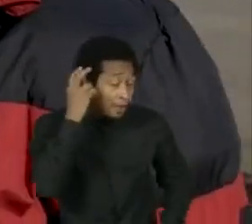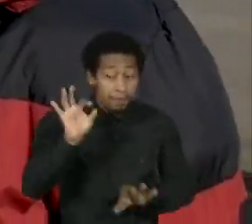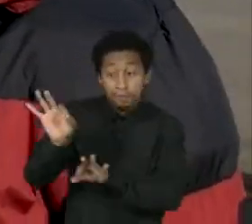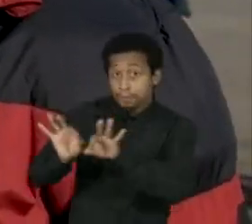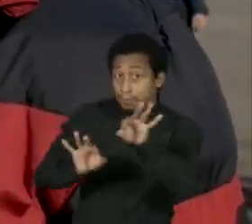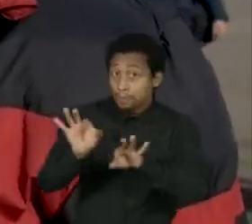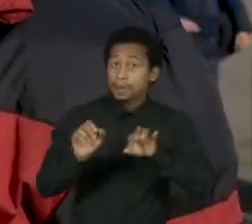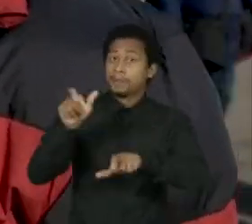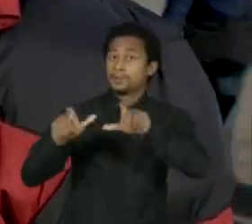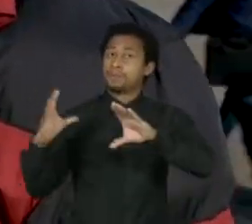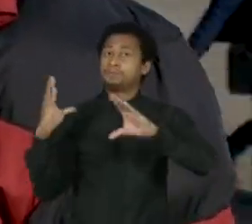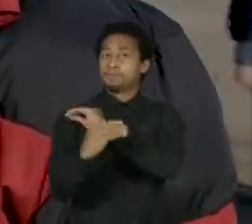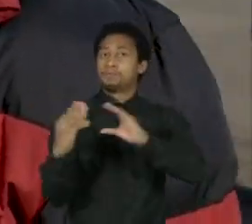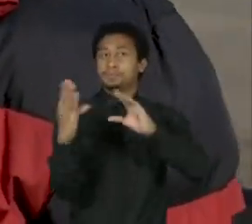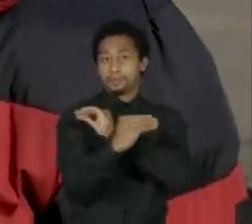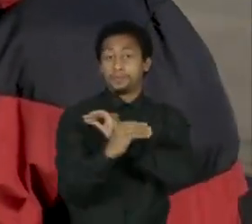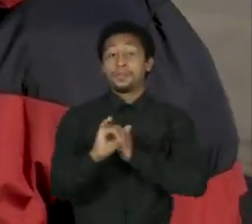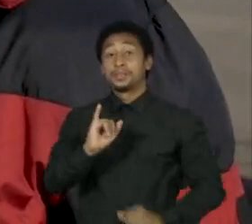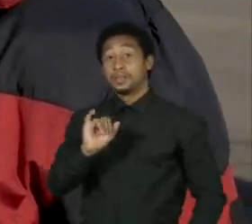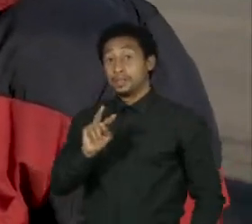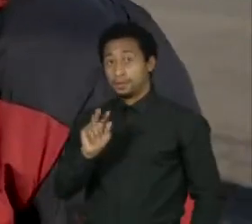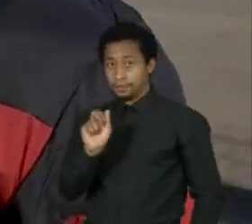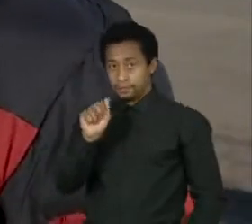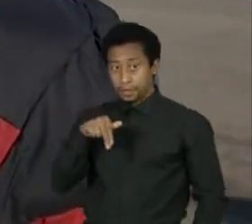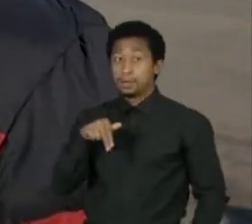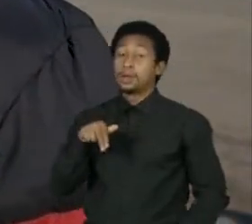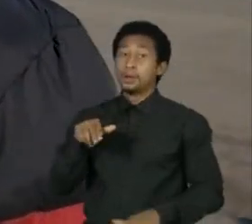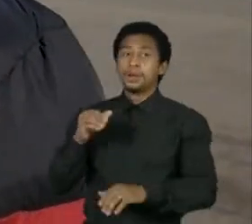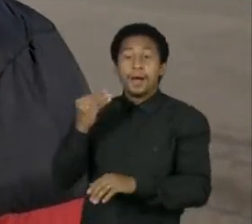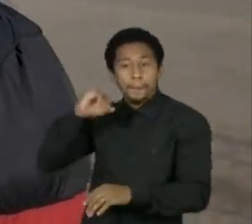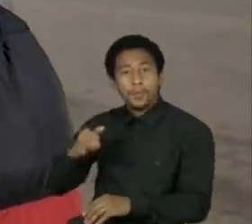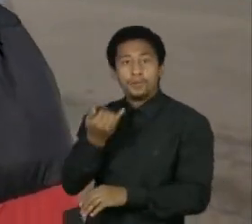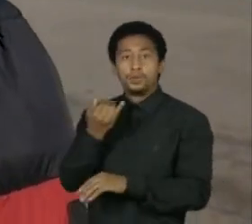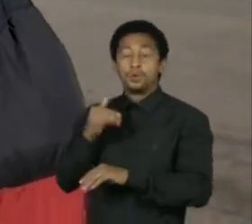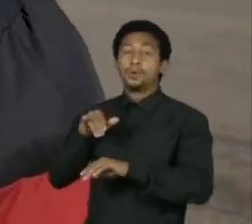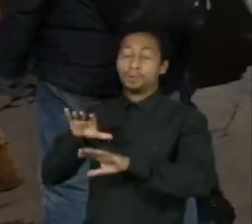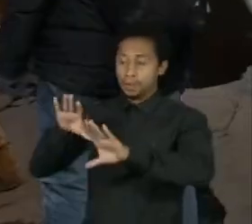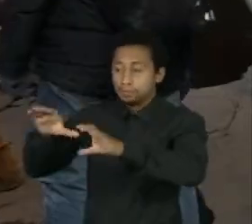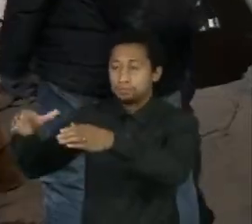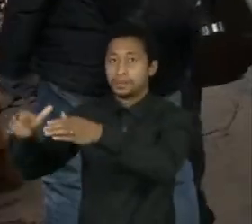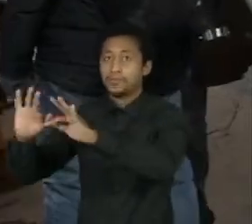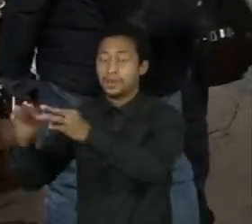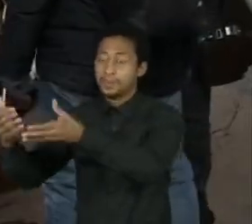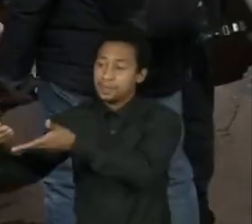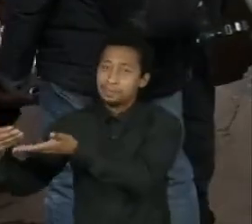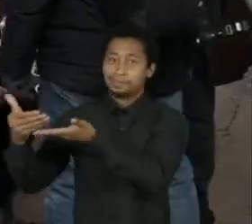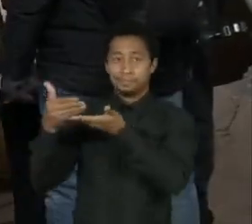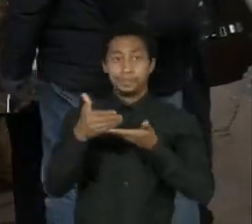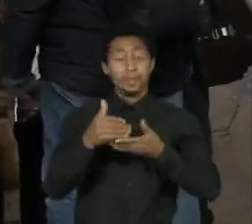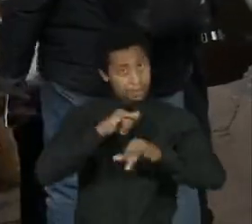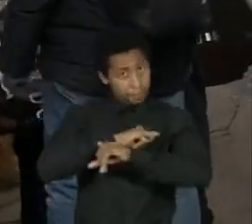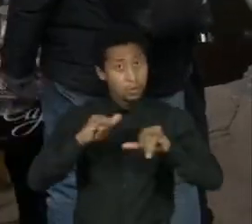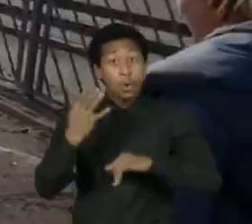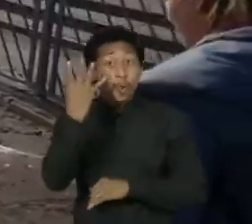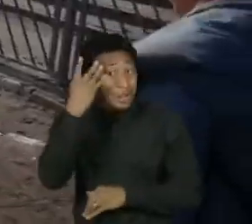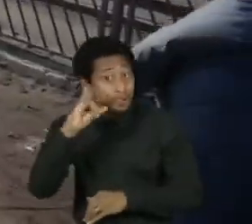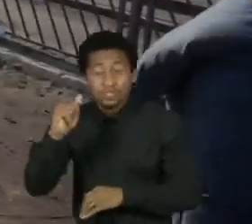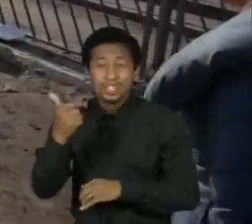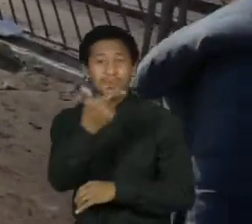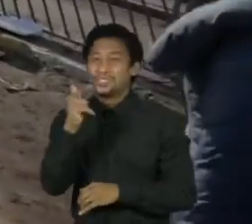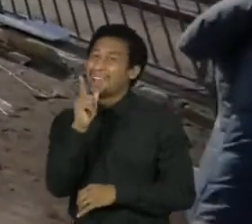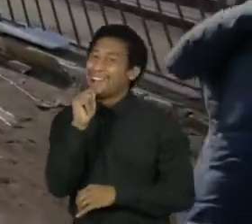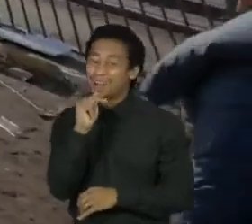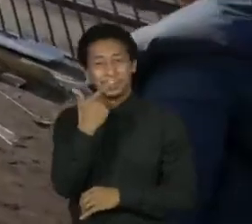Ivan, que está indo buscar a família, disse que eles ficaram 4 dias sem água, luz e aquecimento nas casas,